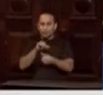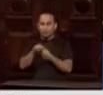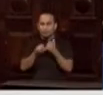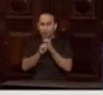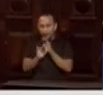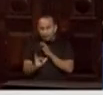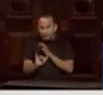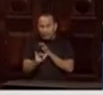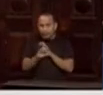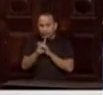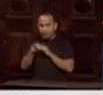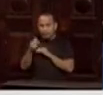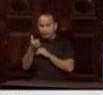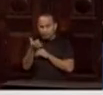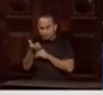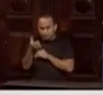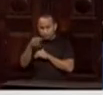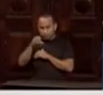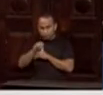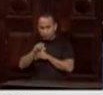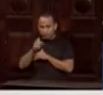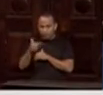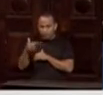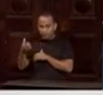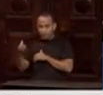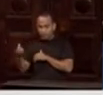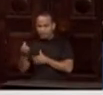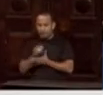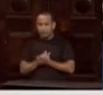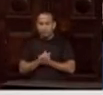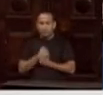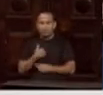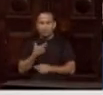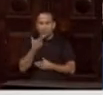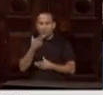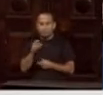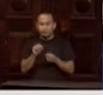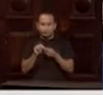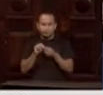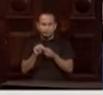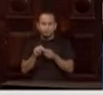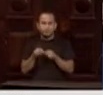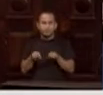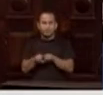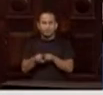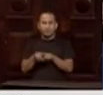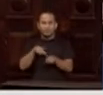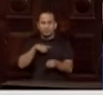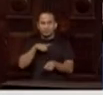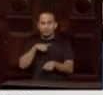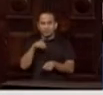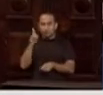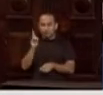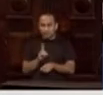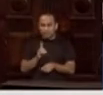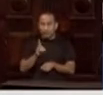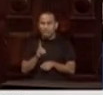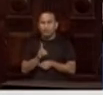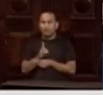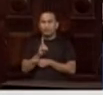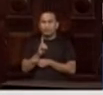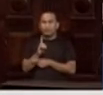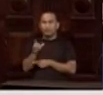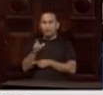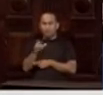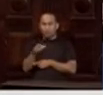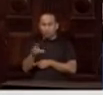lei, no dia 29 de dezembro de 2016, o que se estabelecia na lei, que teria direito ao bilhete único, ao transporte